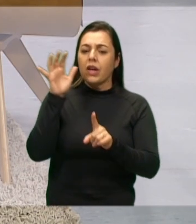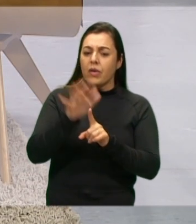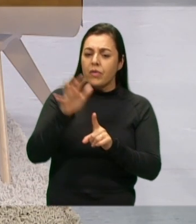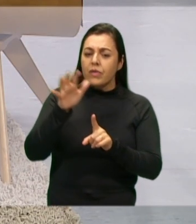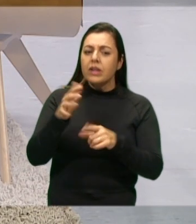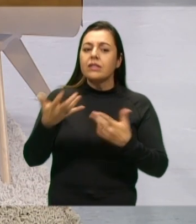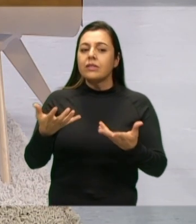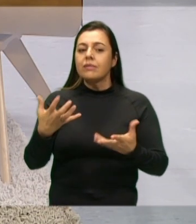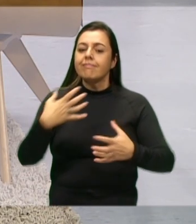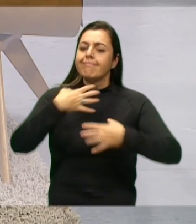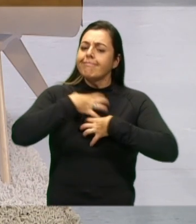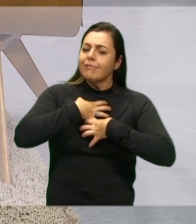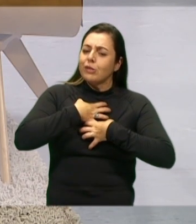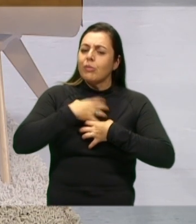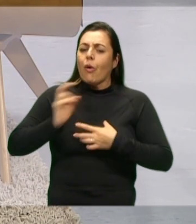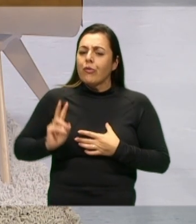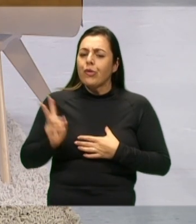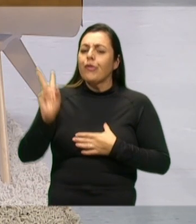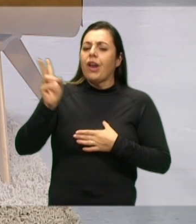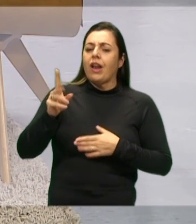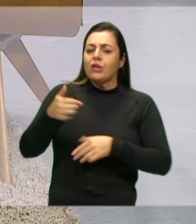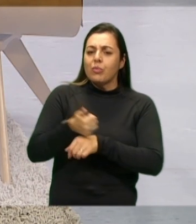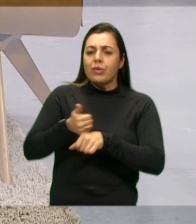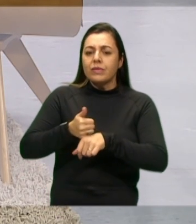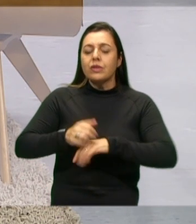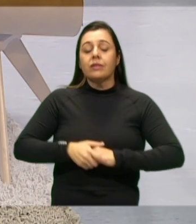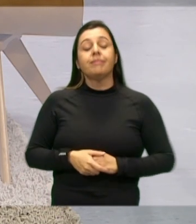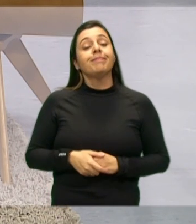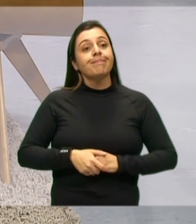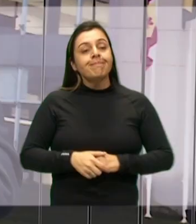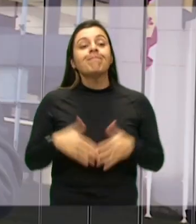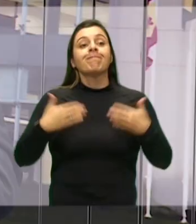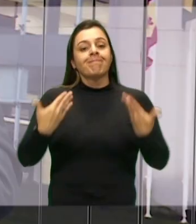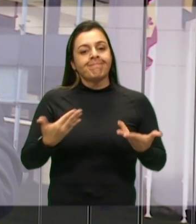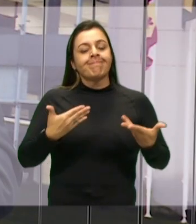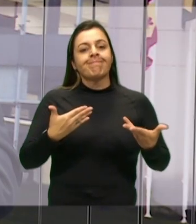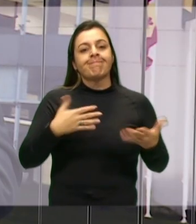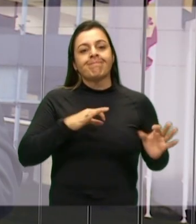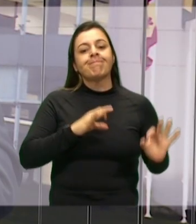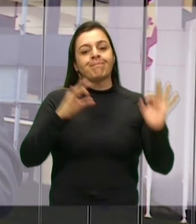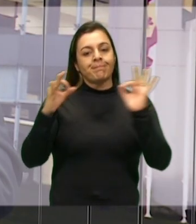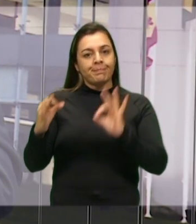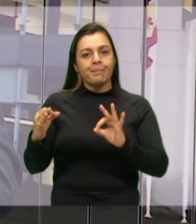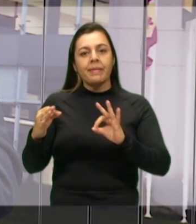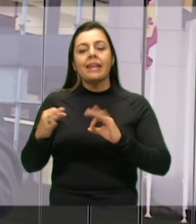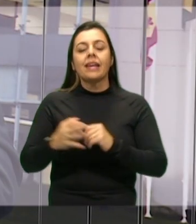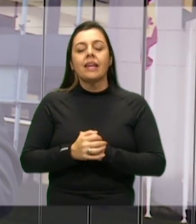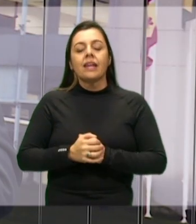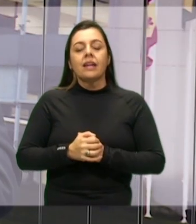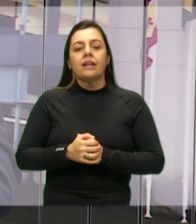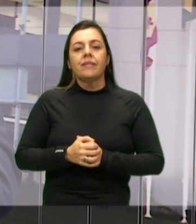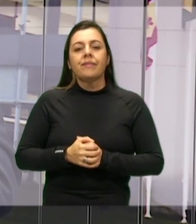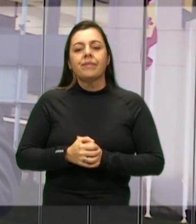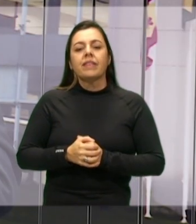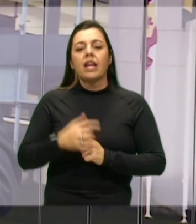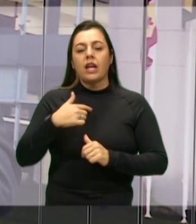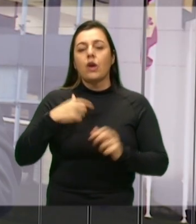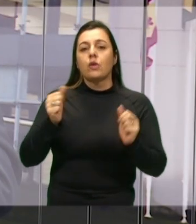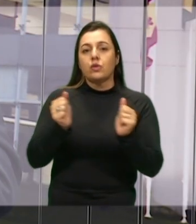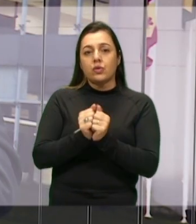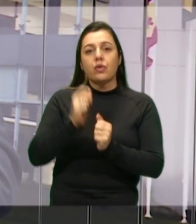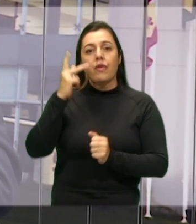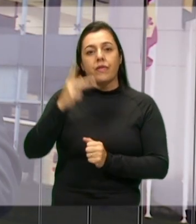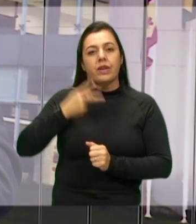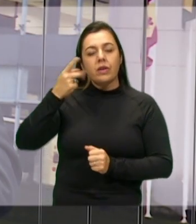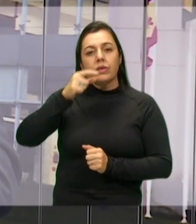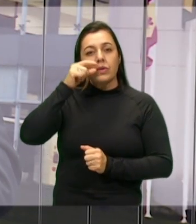no sentimento de valorização dos profissionais? Então, eu acompanhei essa situação, inclusive fui, juntamente com a vereadora